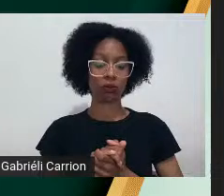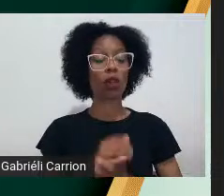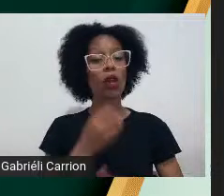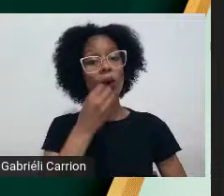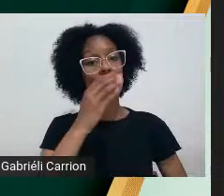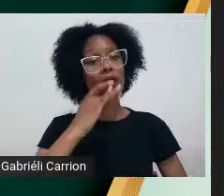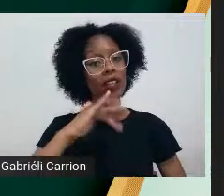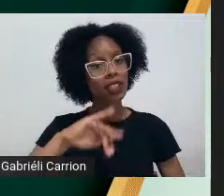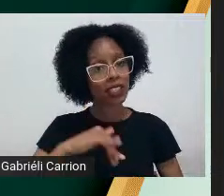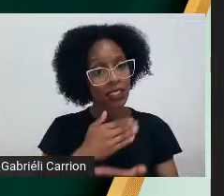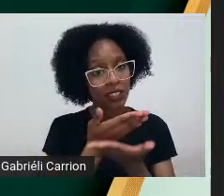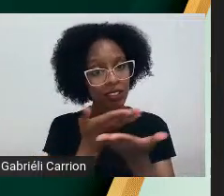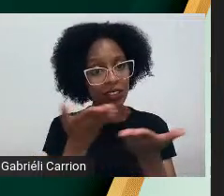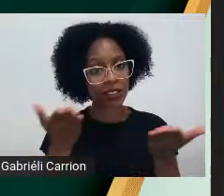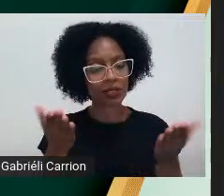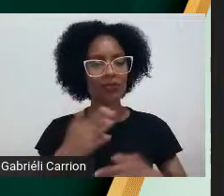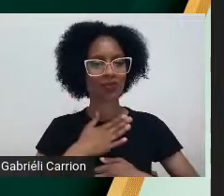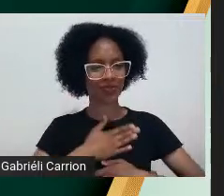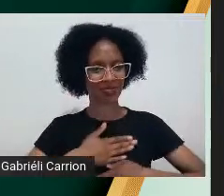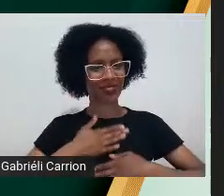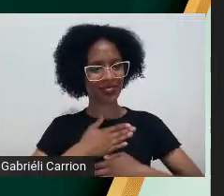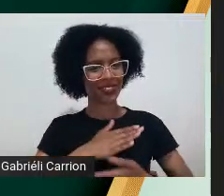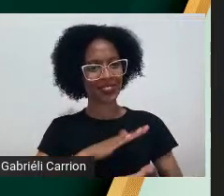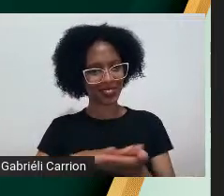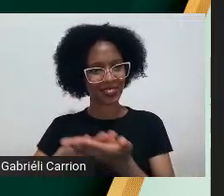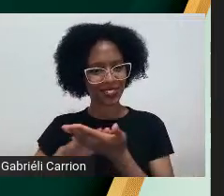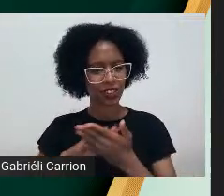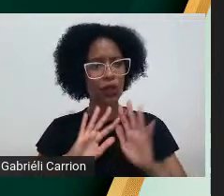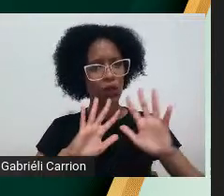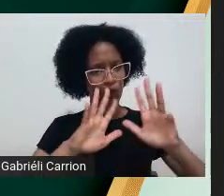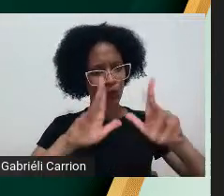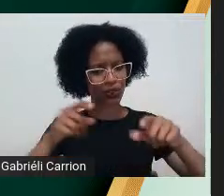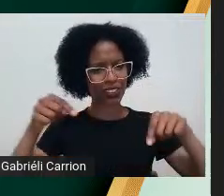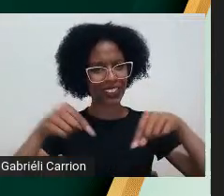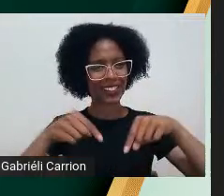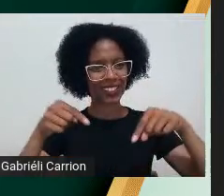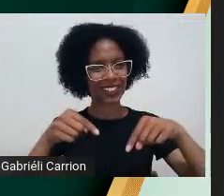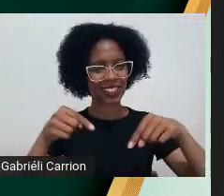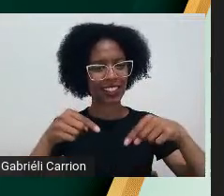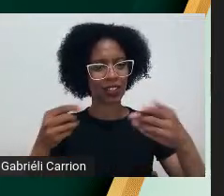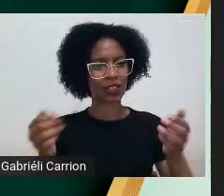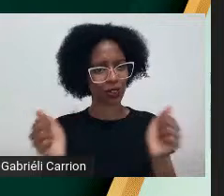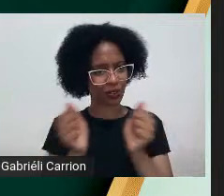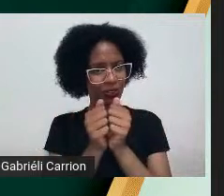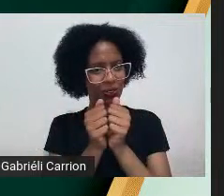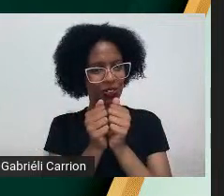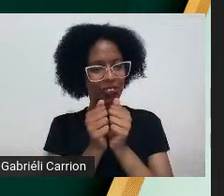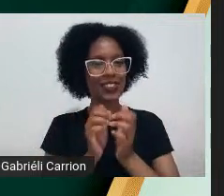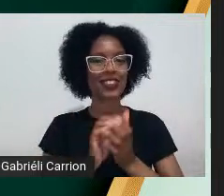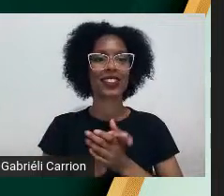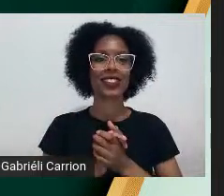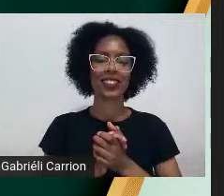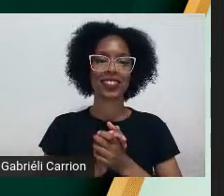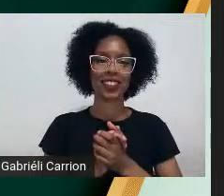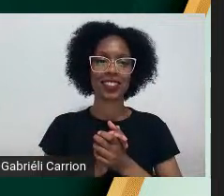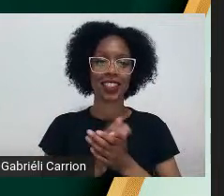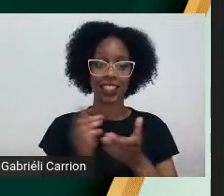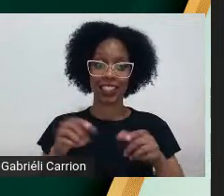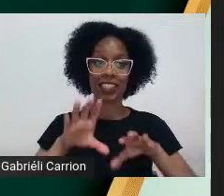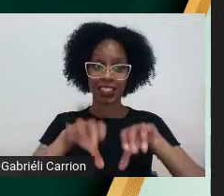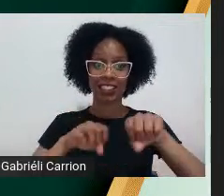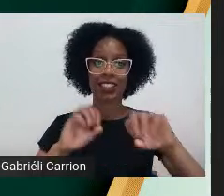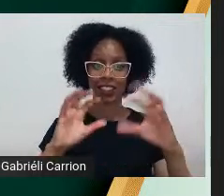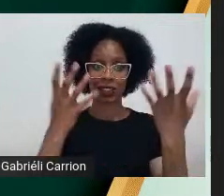a todos. Gostaria de parabenizar a todos que estão aqui hoje participando desta cerimônia,